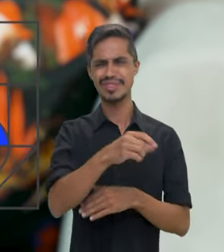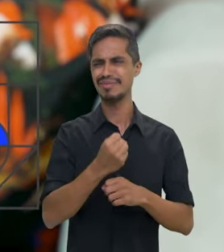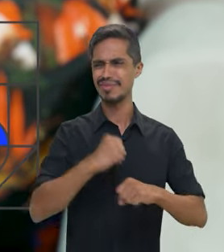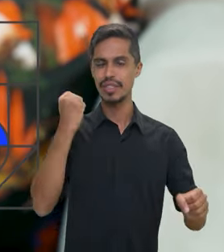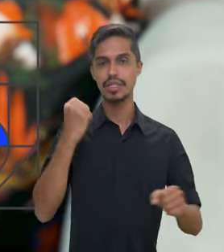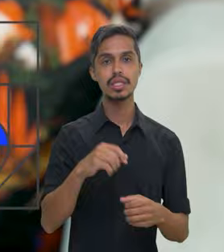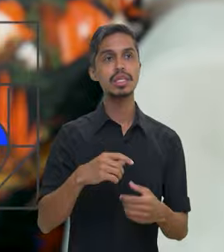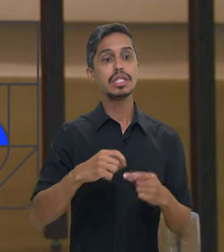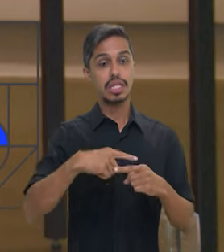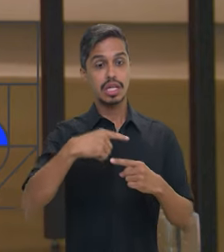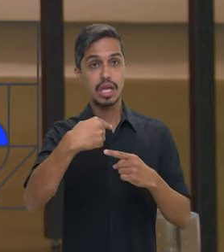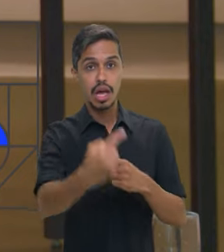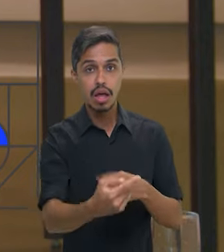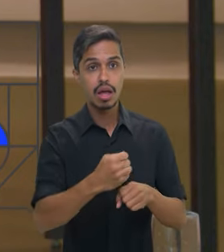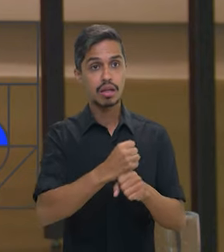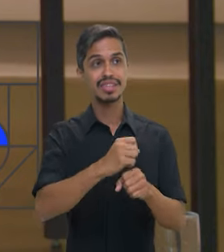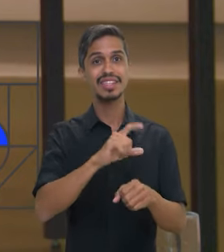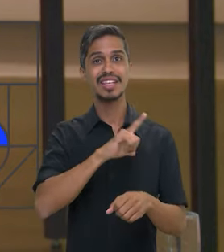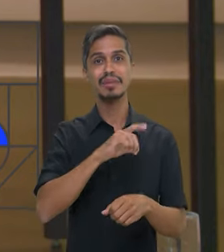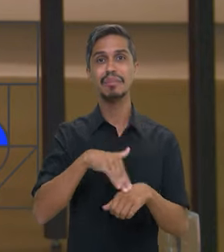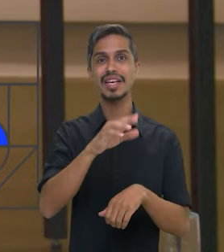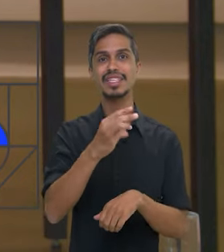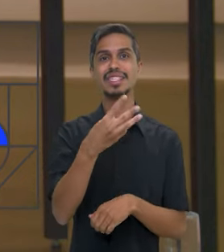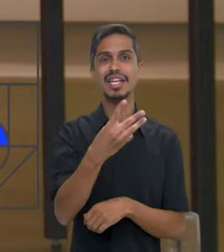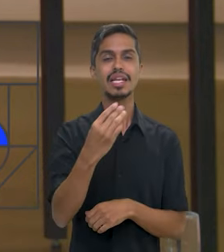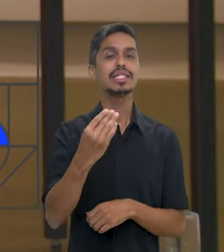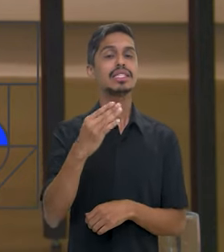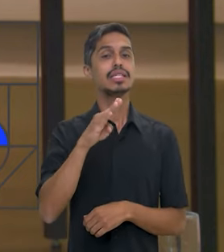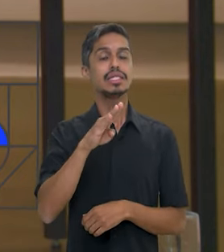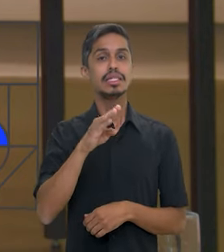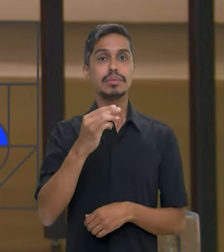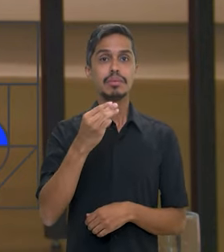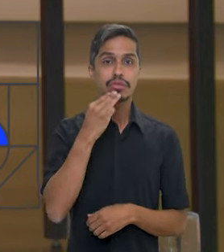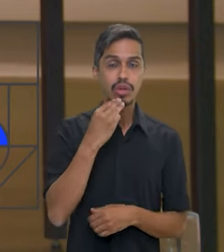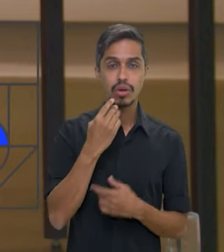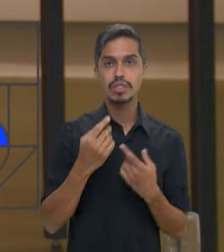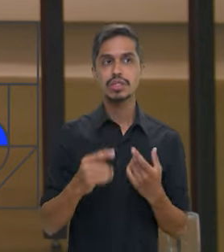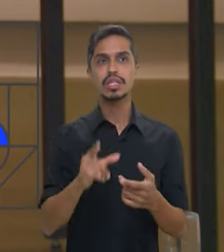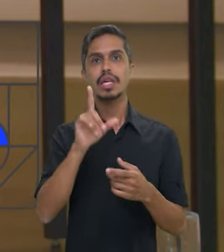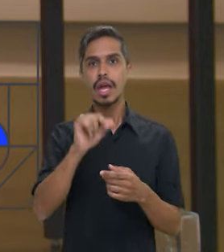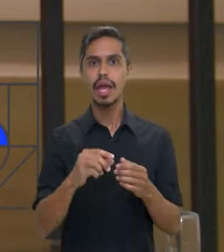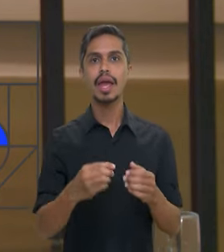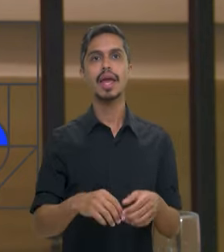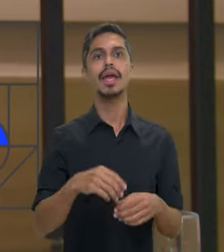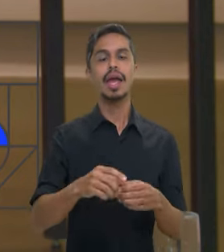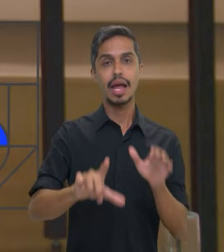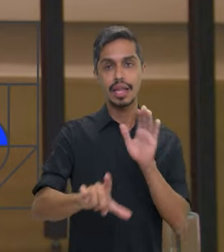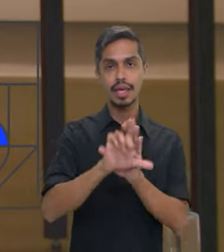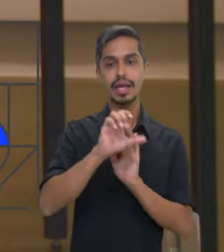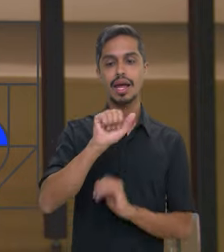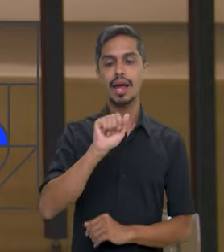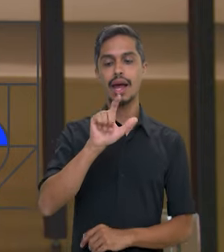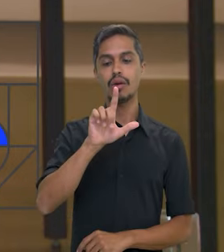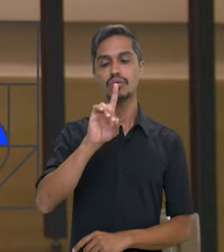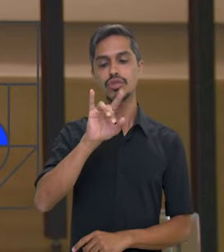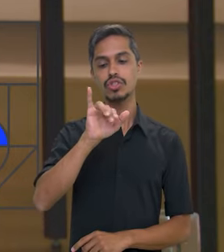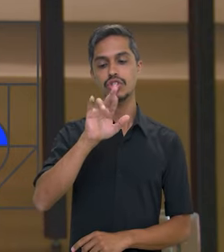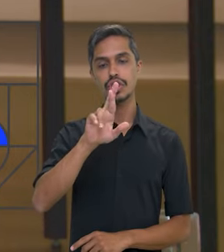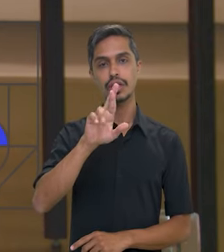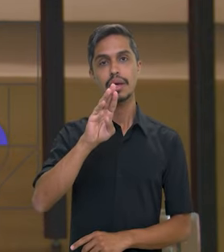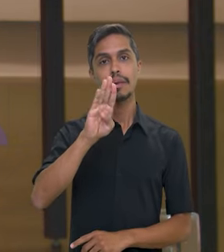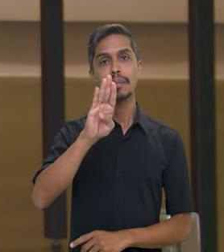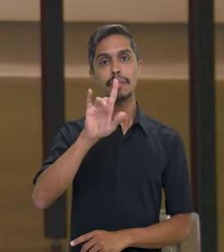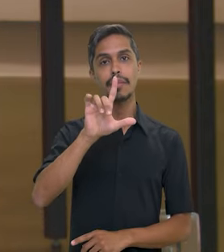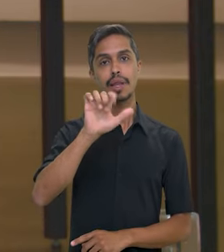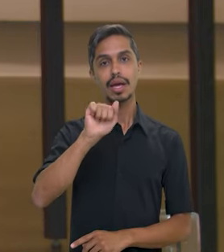sequência ainda, esse ano, tem mais 3 bilhões, que é da lei Aldir Blanc, aí sim, regime de lei, né? Durante cinco